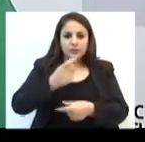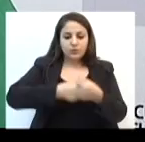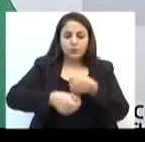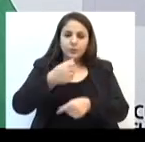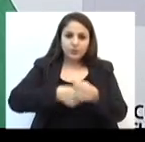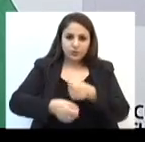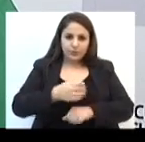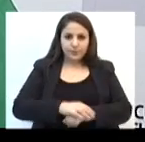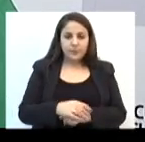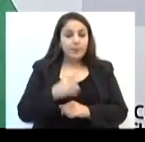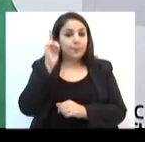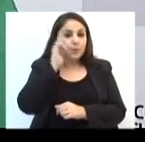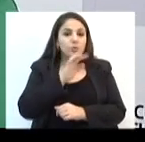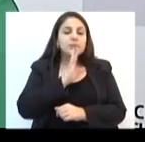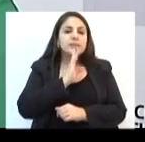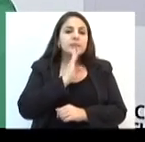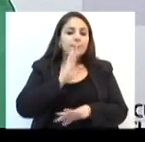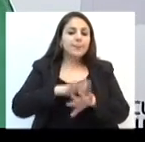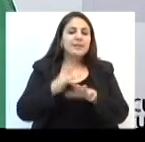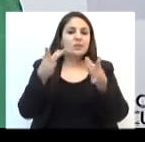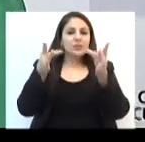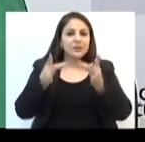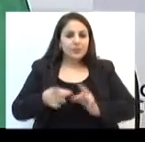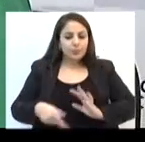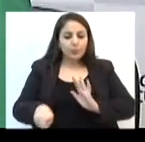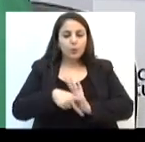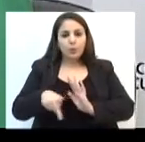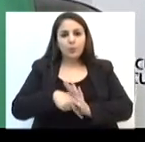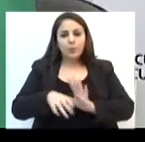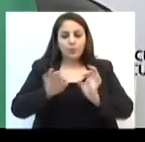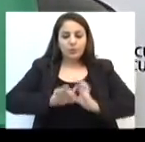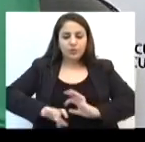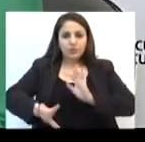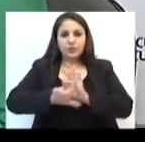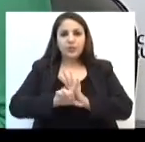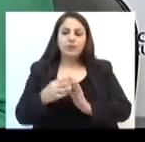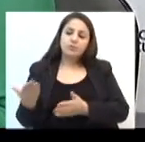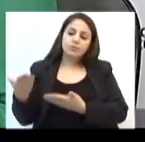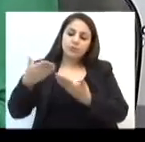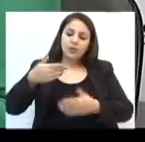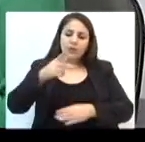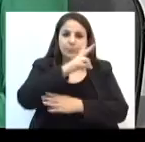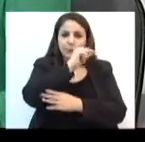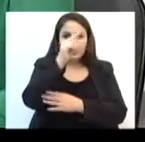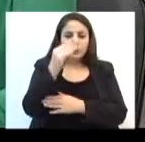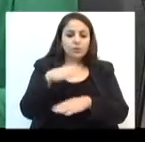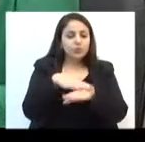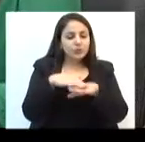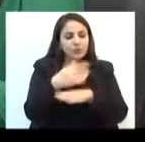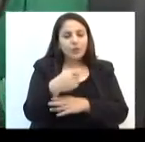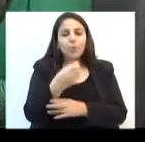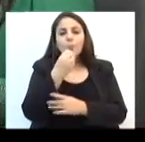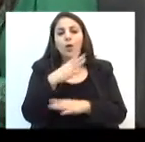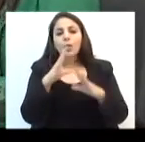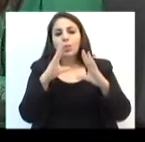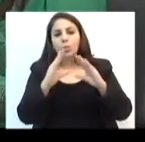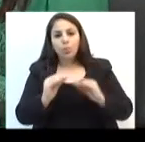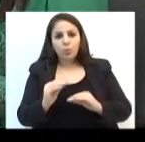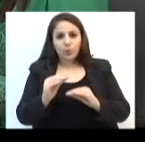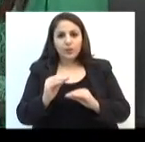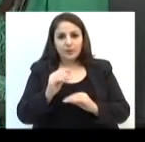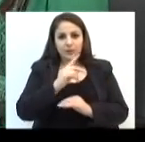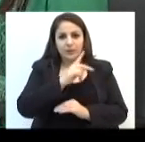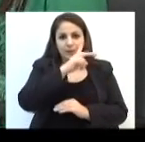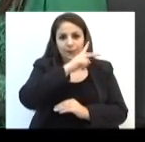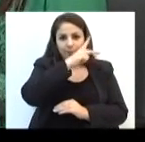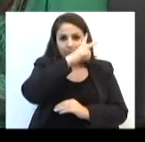mini-reforma administrativa. Para conhecer os detalhes deste projeto de lei, eu vim até a prefeitura conversar com ele. Boa noite, prefeito. Seja